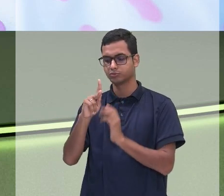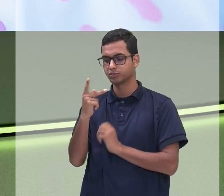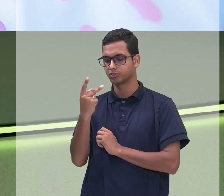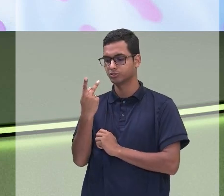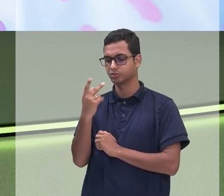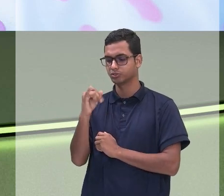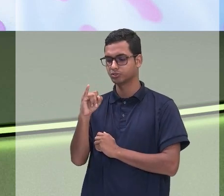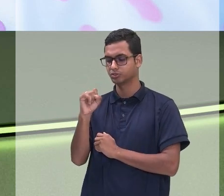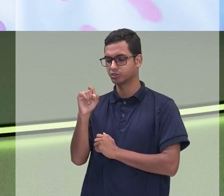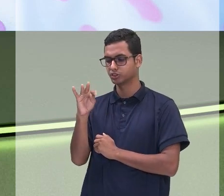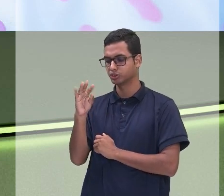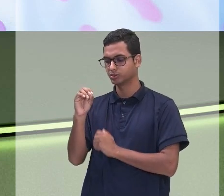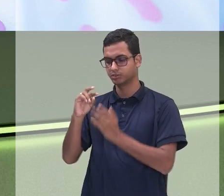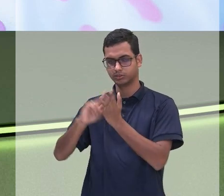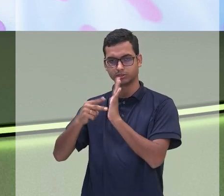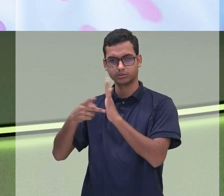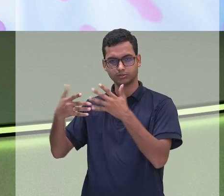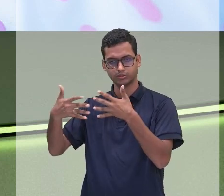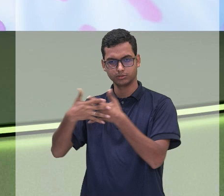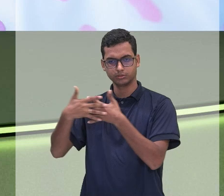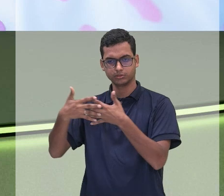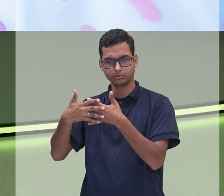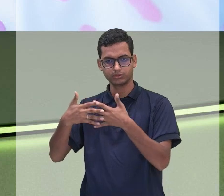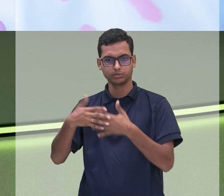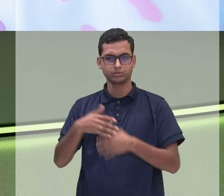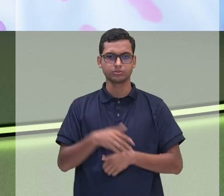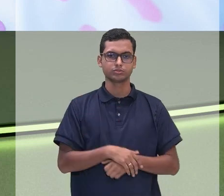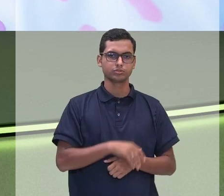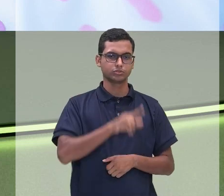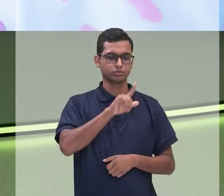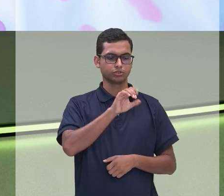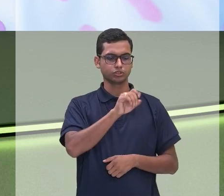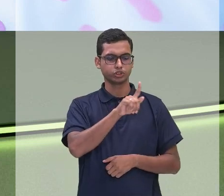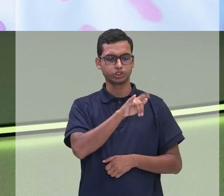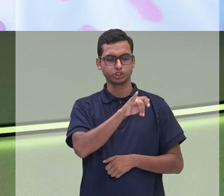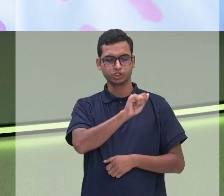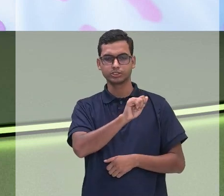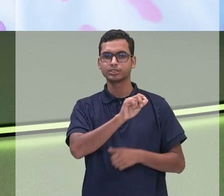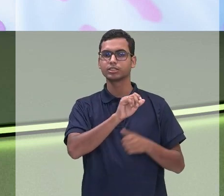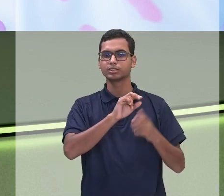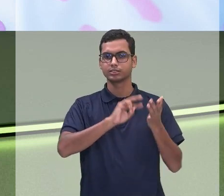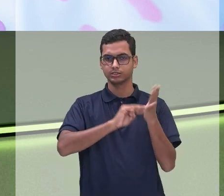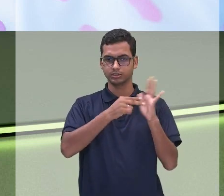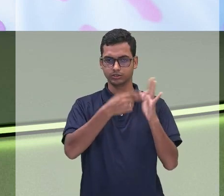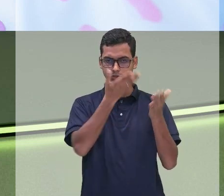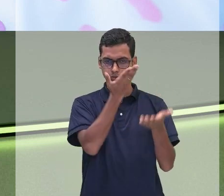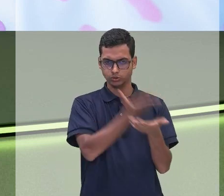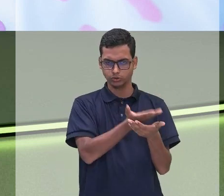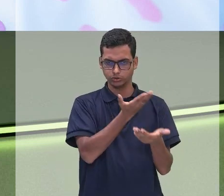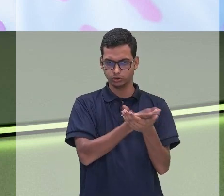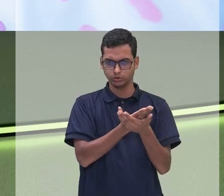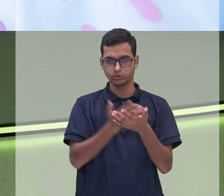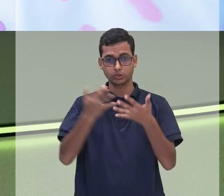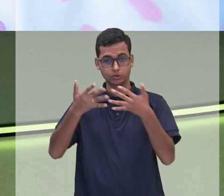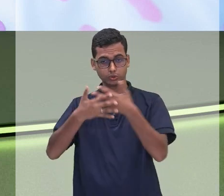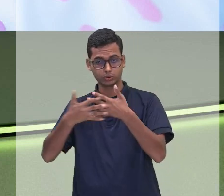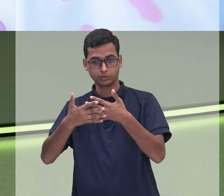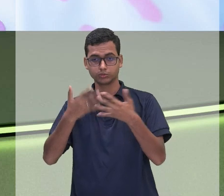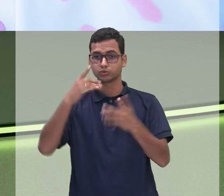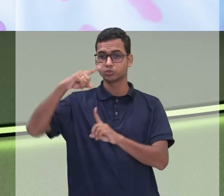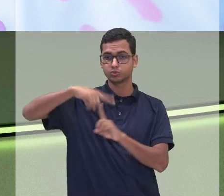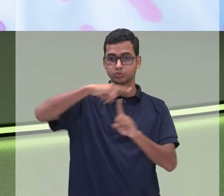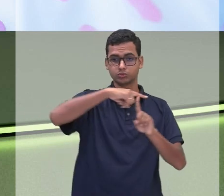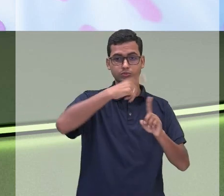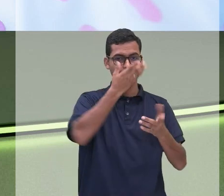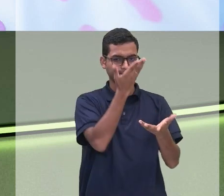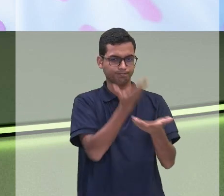logia, estudo. Por isso que quando vocês escutarem a palavra histologia, estamos falando do estudo dos tecidos.